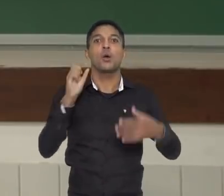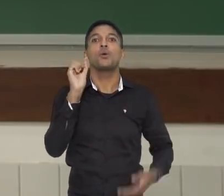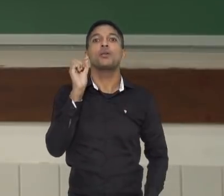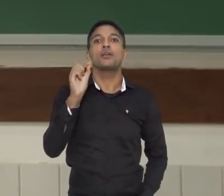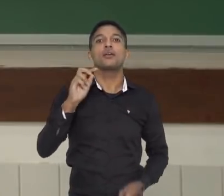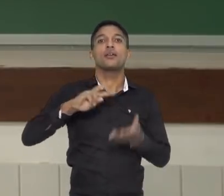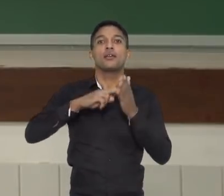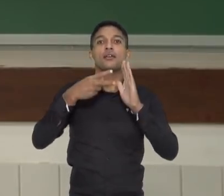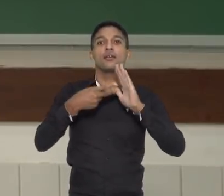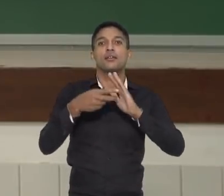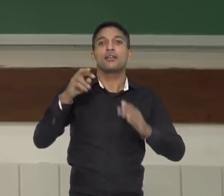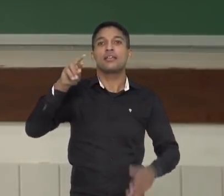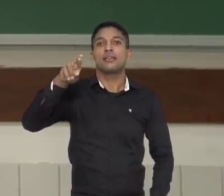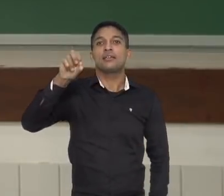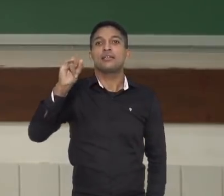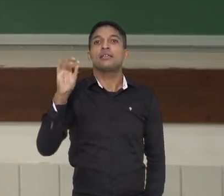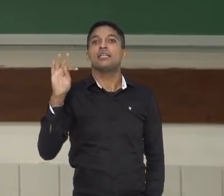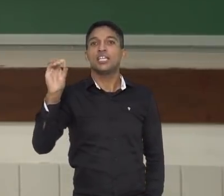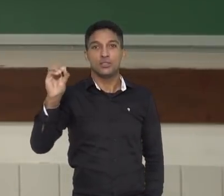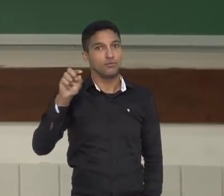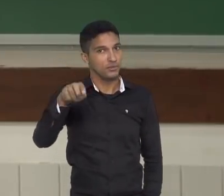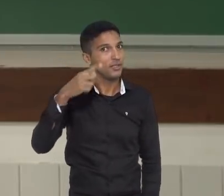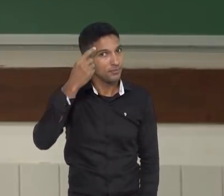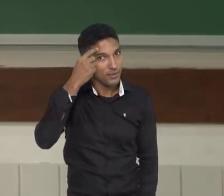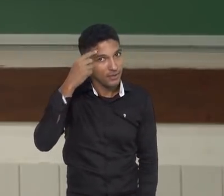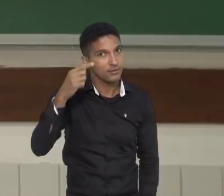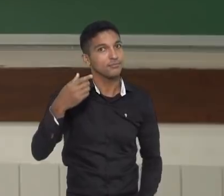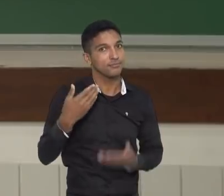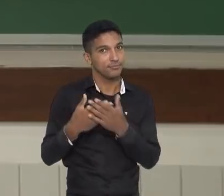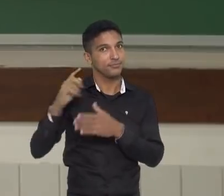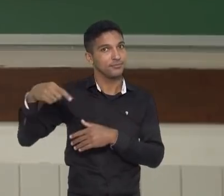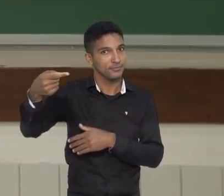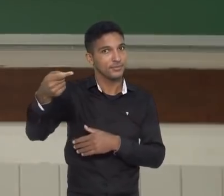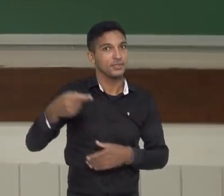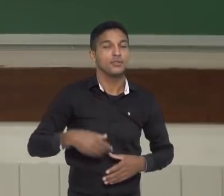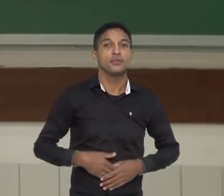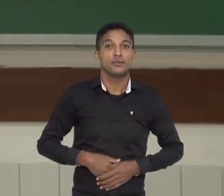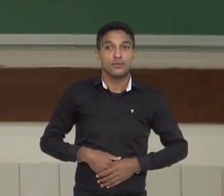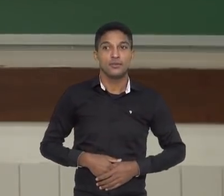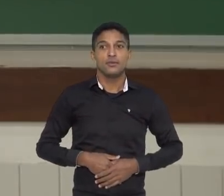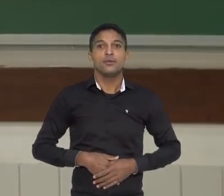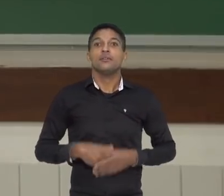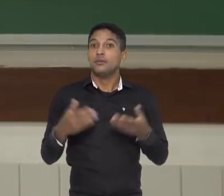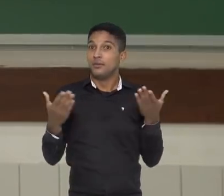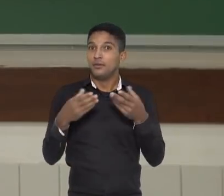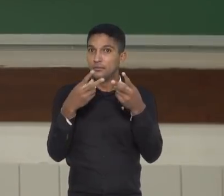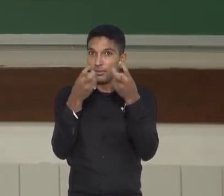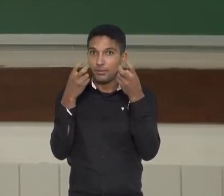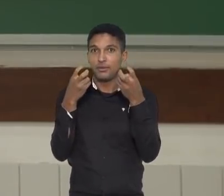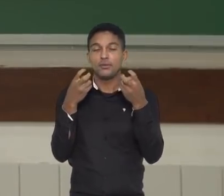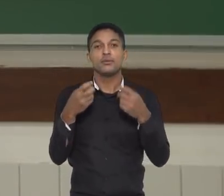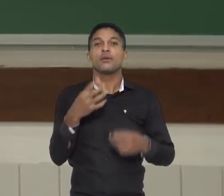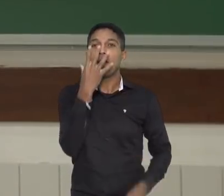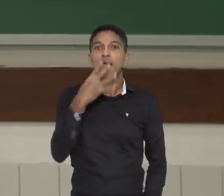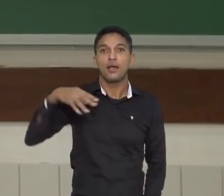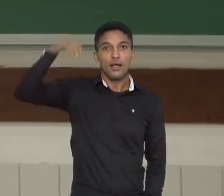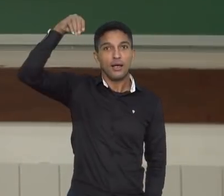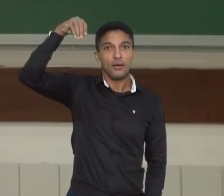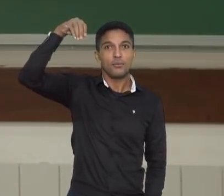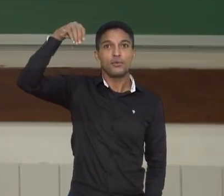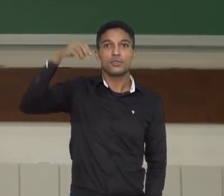vamos imaginando o que é um rito, será? Então observe, pessoal, aqui a raposa